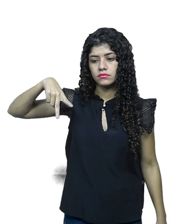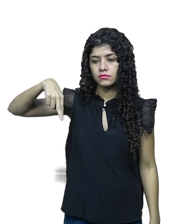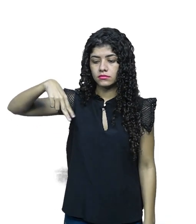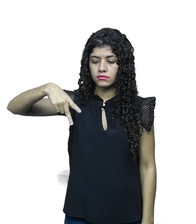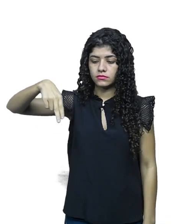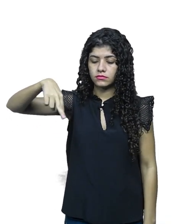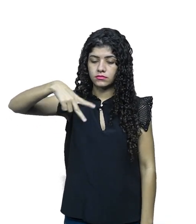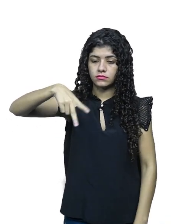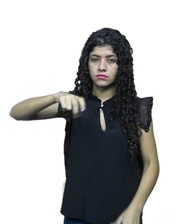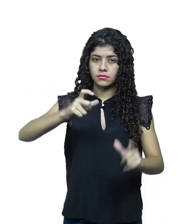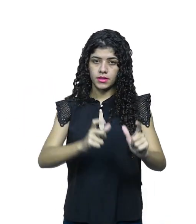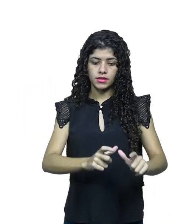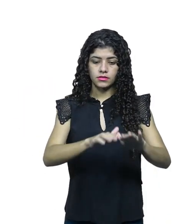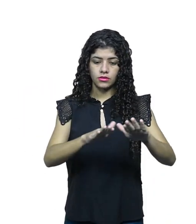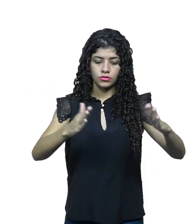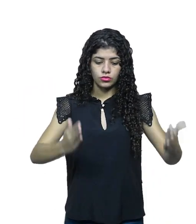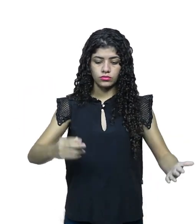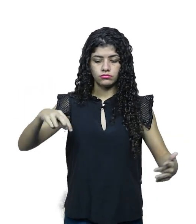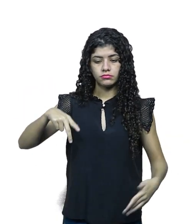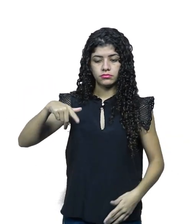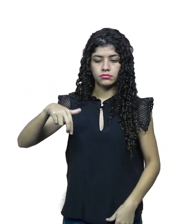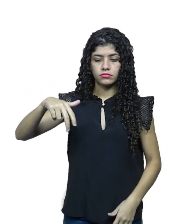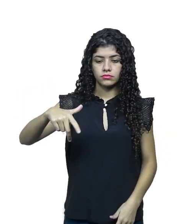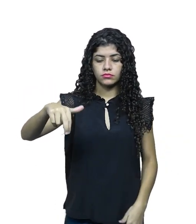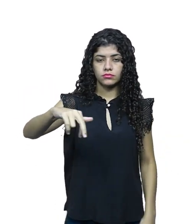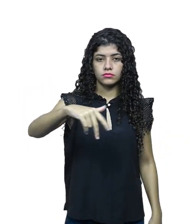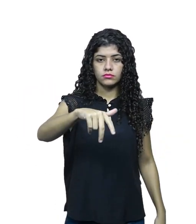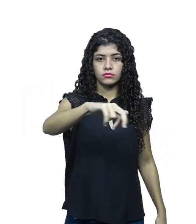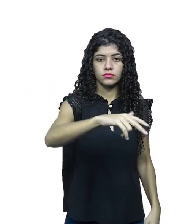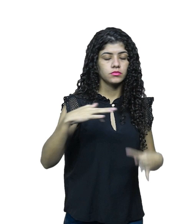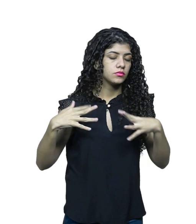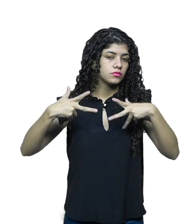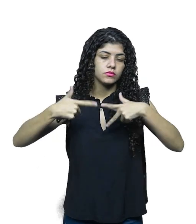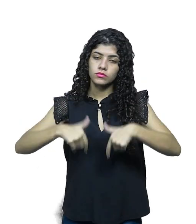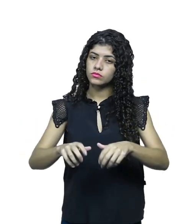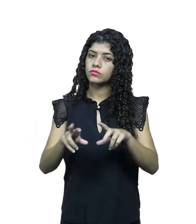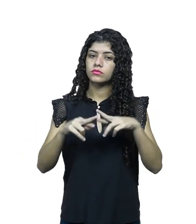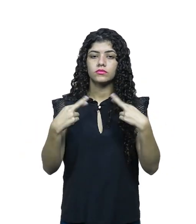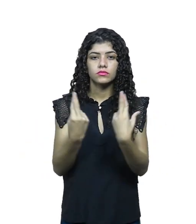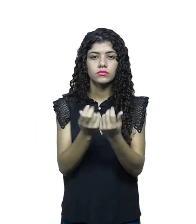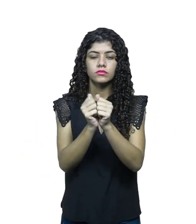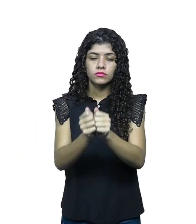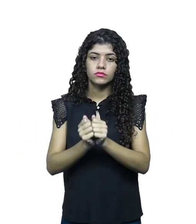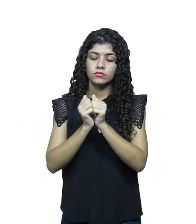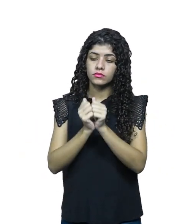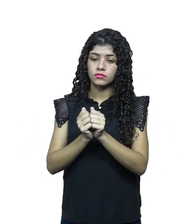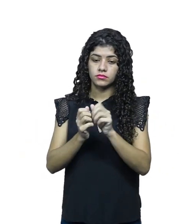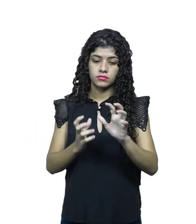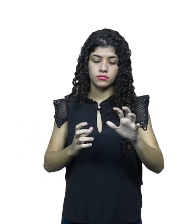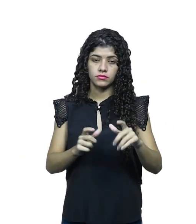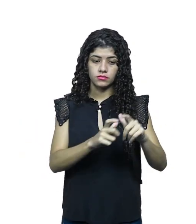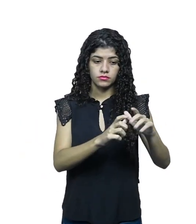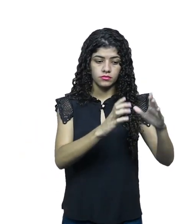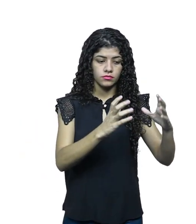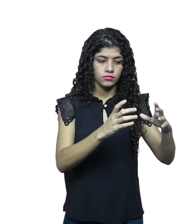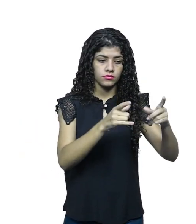ainda é o candidato a ser papa, o Ratzinger, ele tá andando entre as mesas de jantar